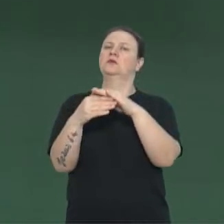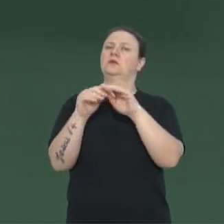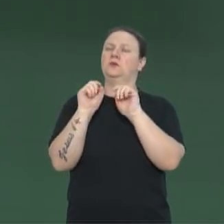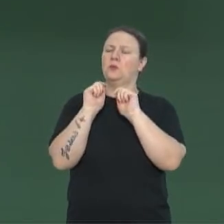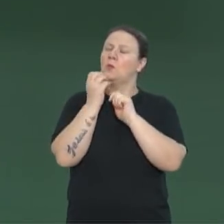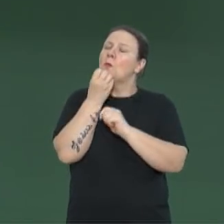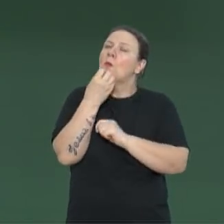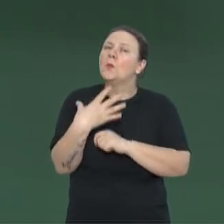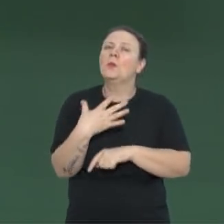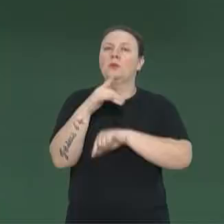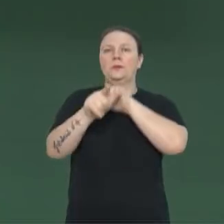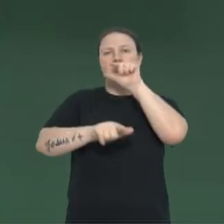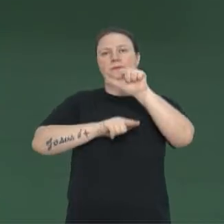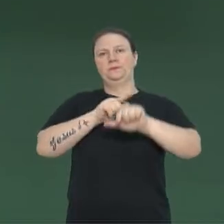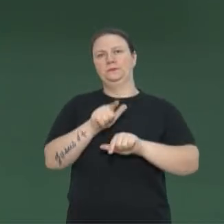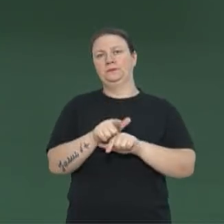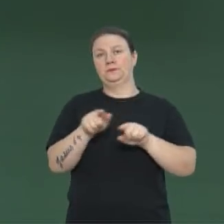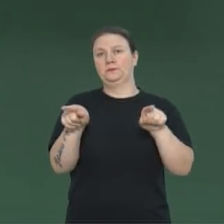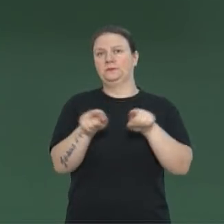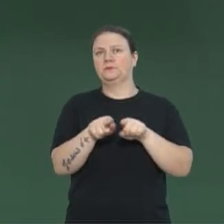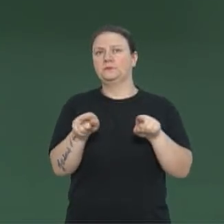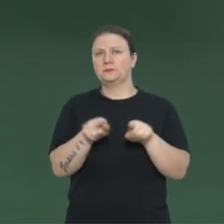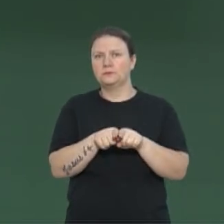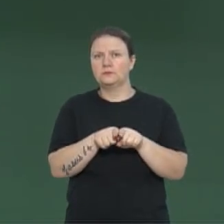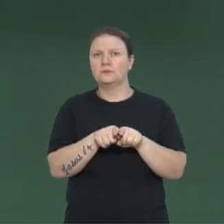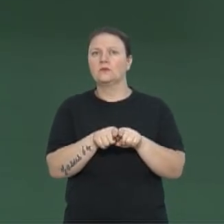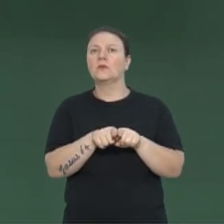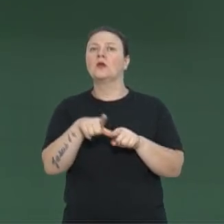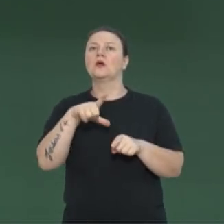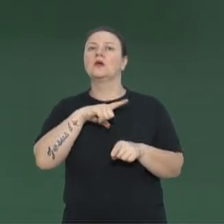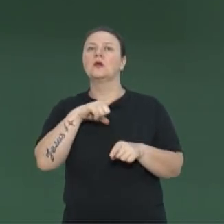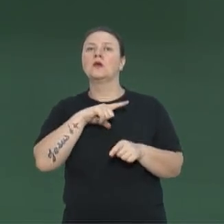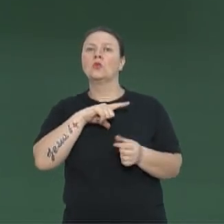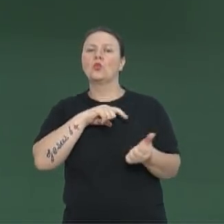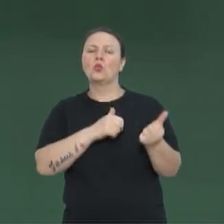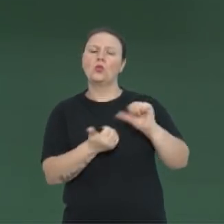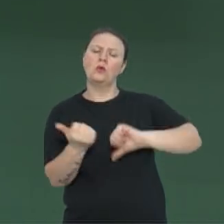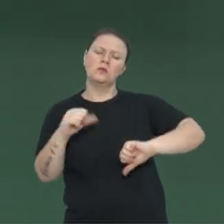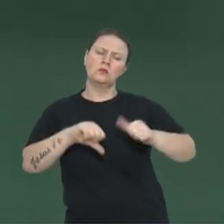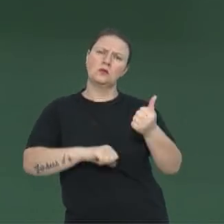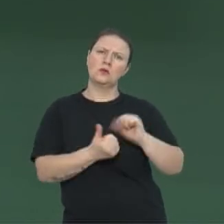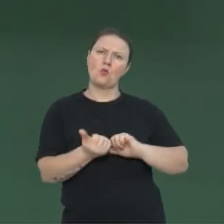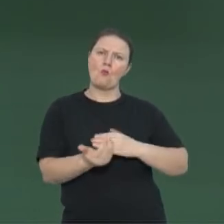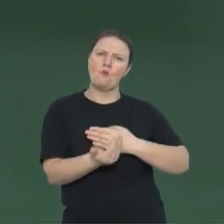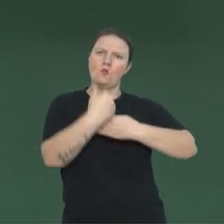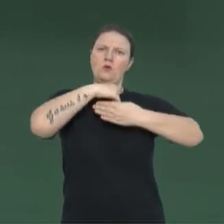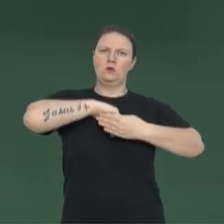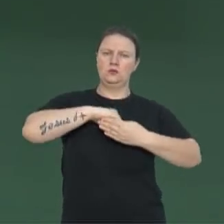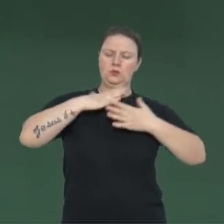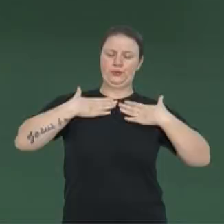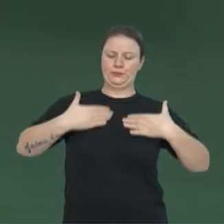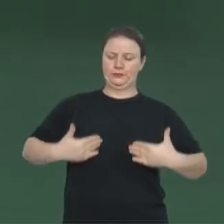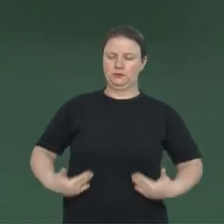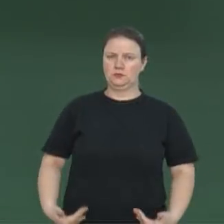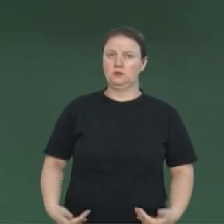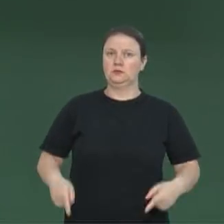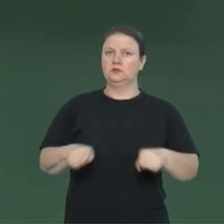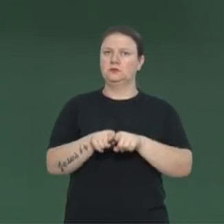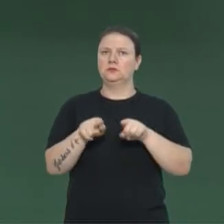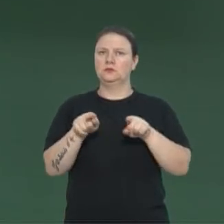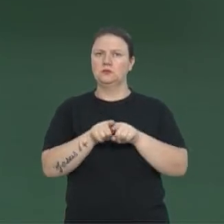trabalho. As reações bioquímicas são as que acontecem internamente. As